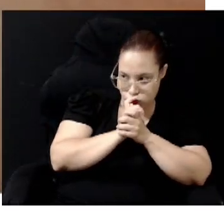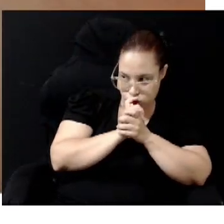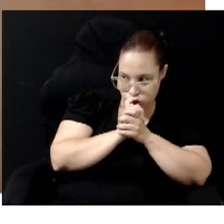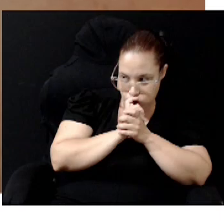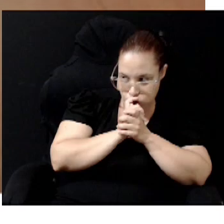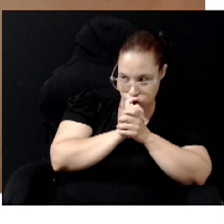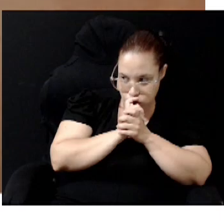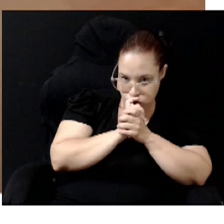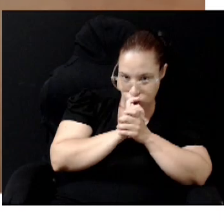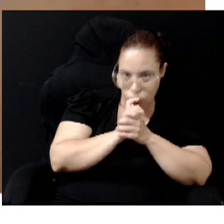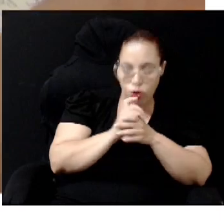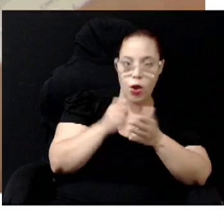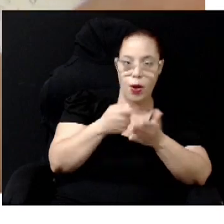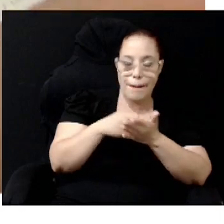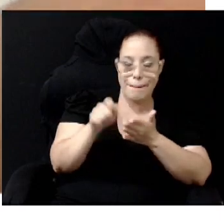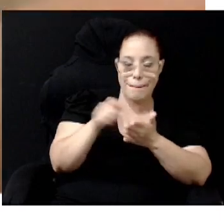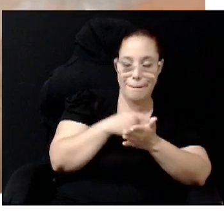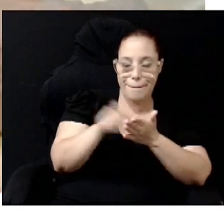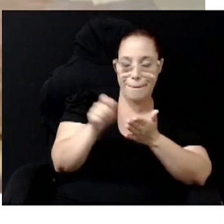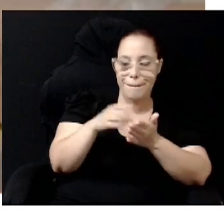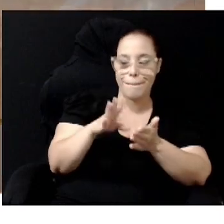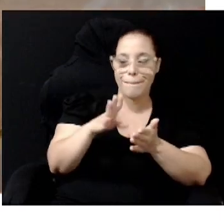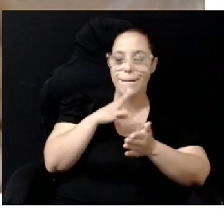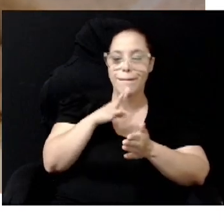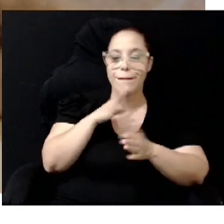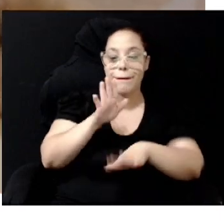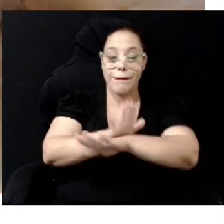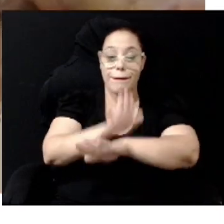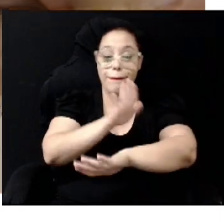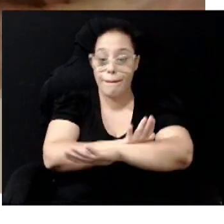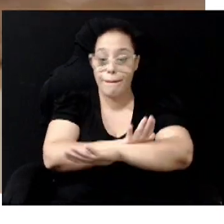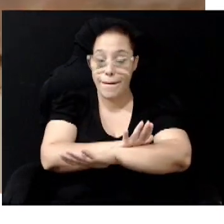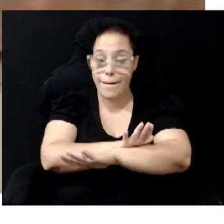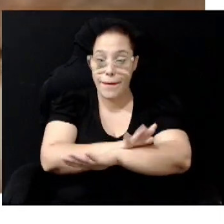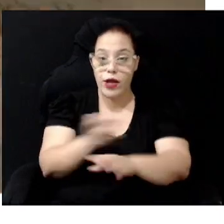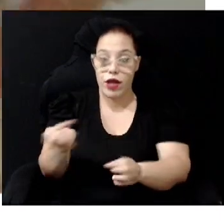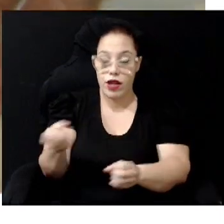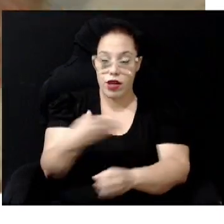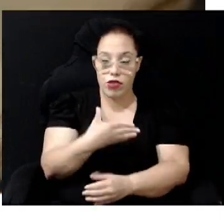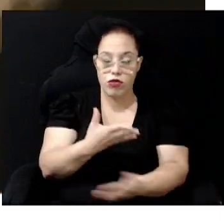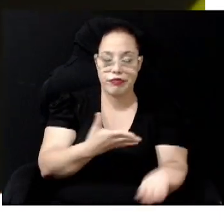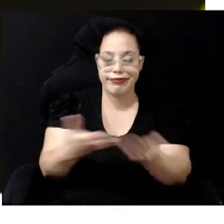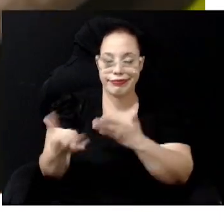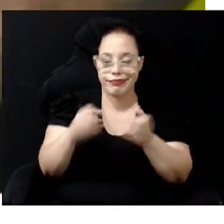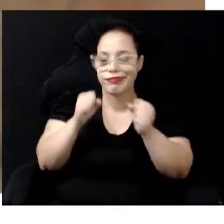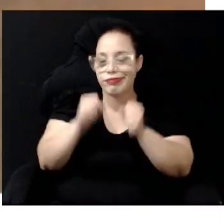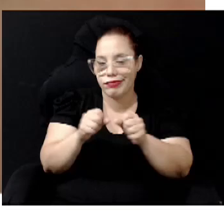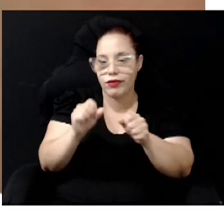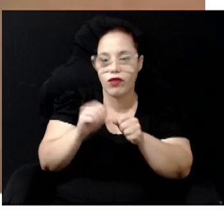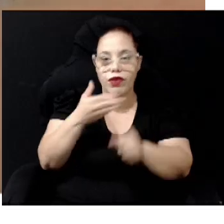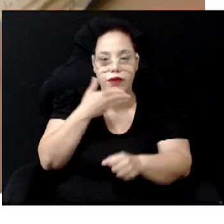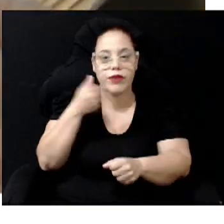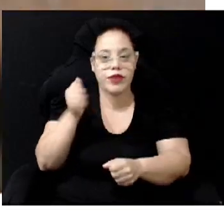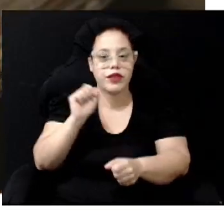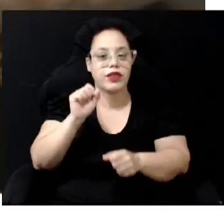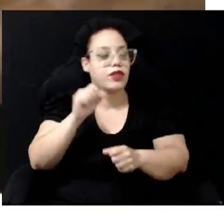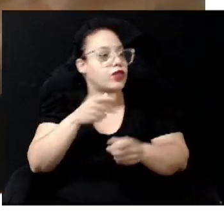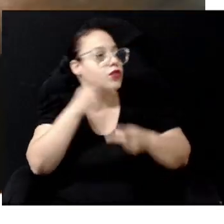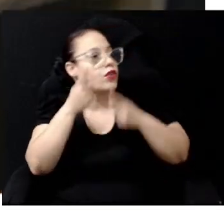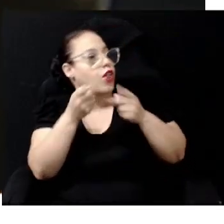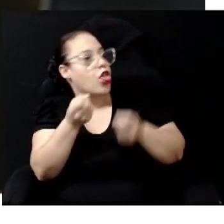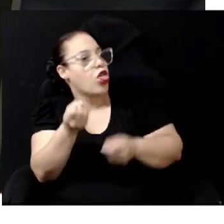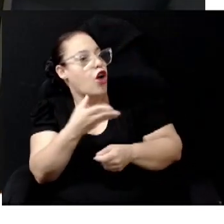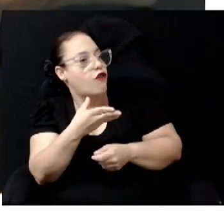produzir conhecimento e ajudar para que as novas gerações possam fazer melhor. Quando você fala em nova geração, a gente já